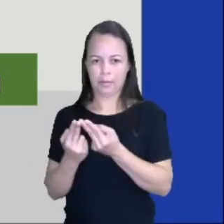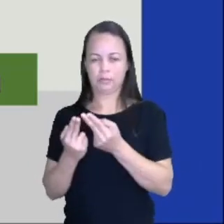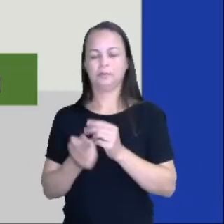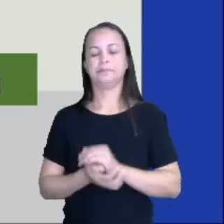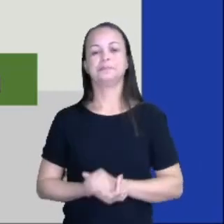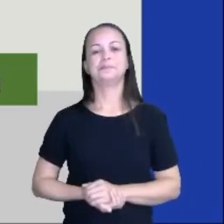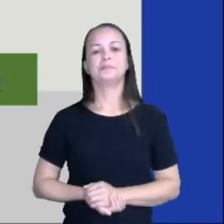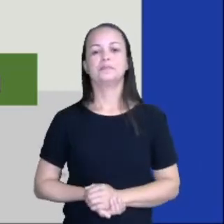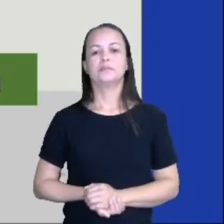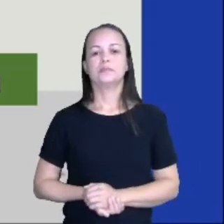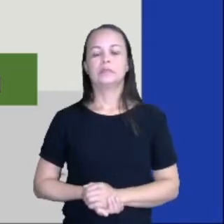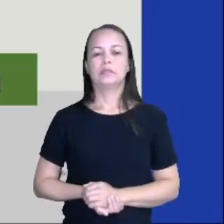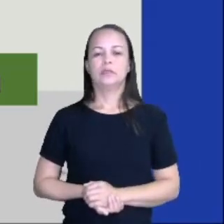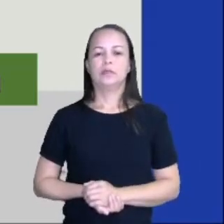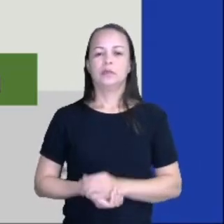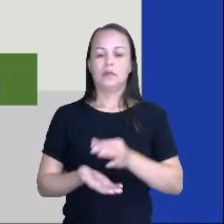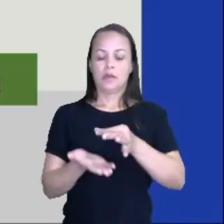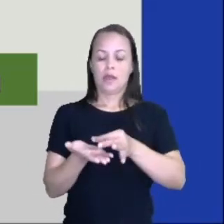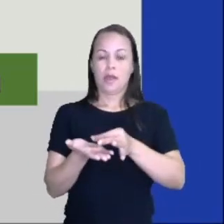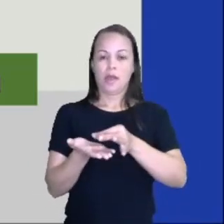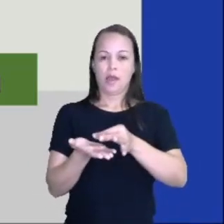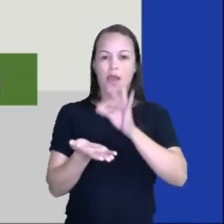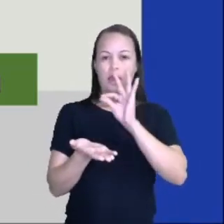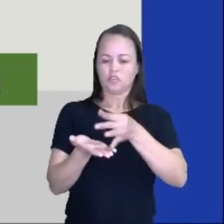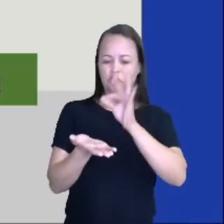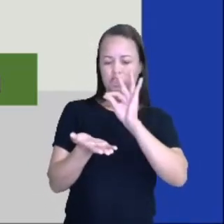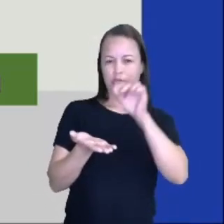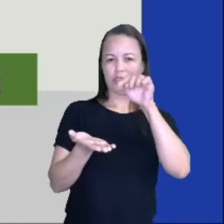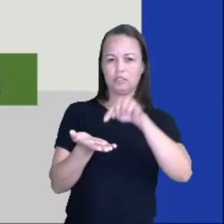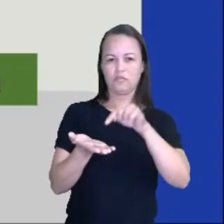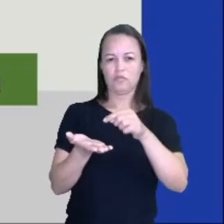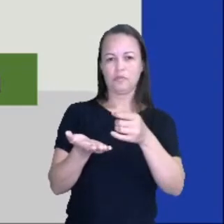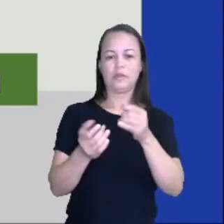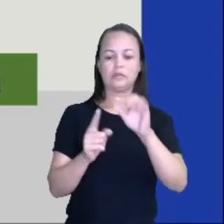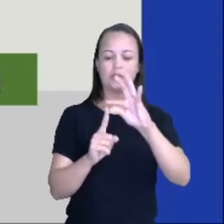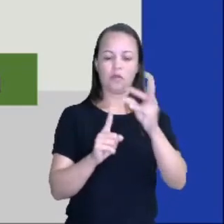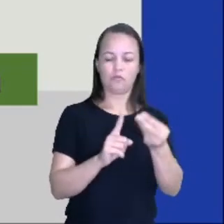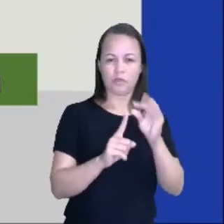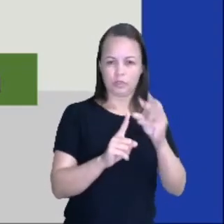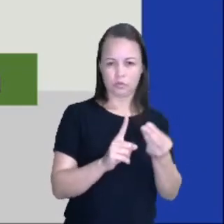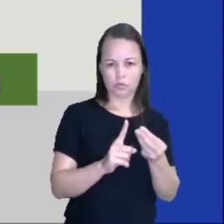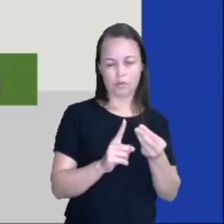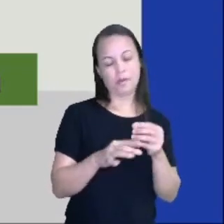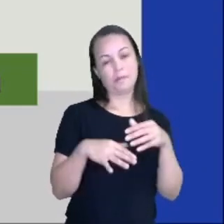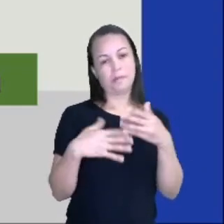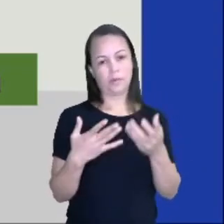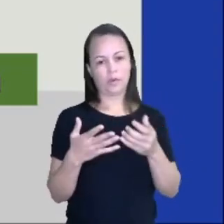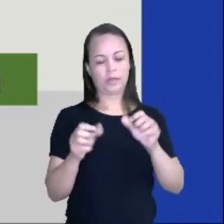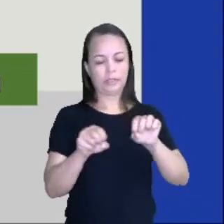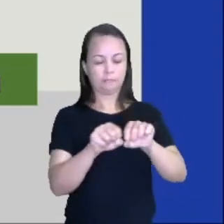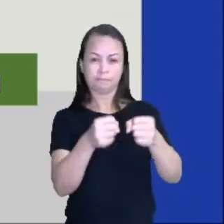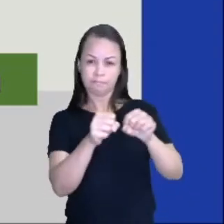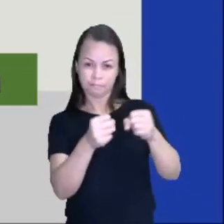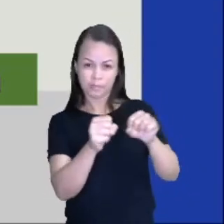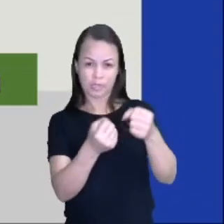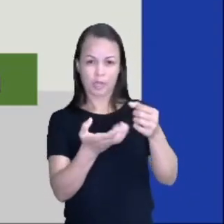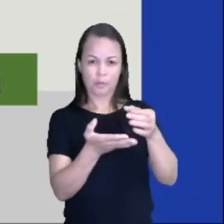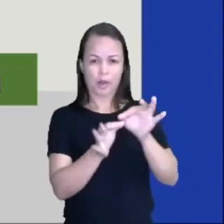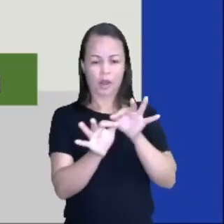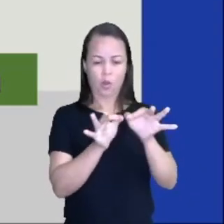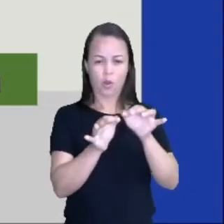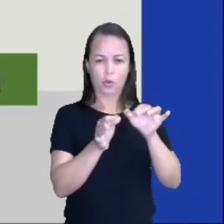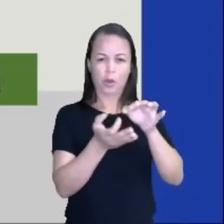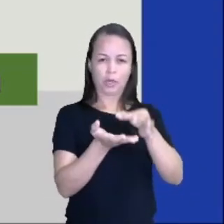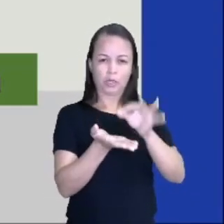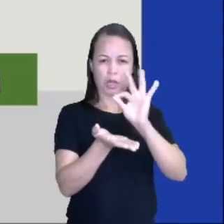lá. A xícara é uma transformação física, porque embora ela tenha se quebrado, né, mudado o estado de estar no formato que